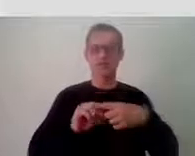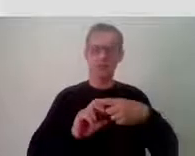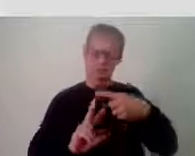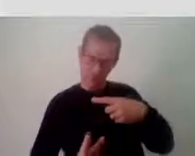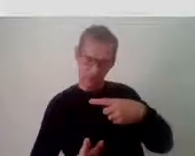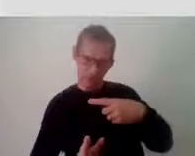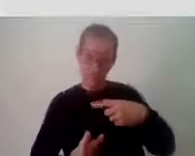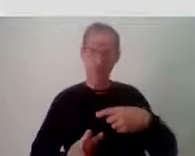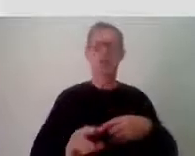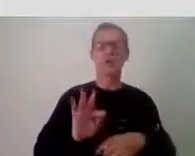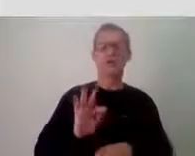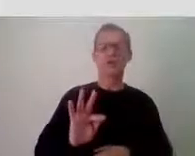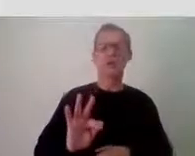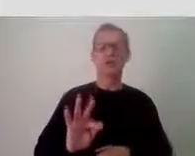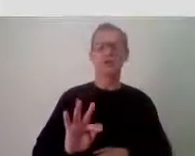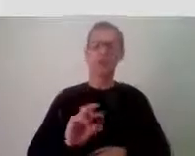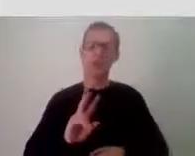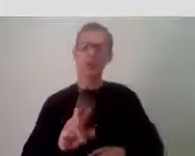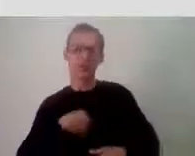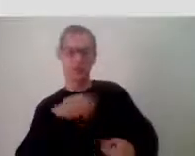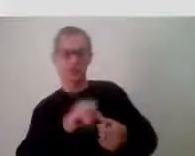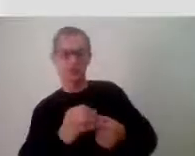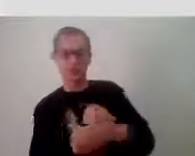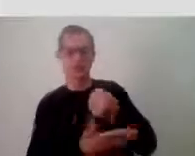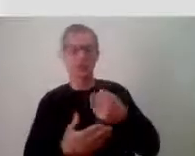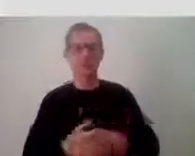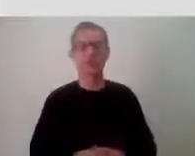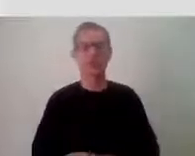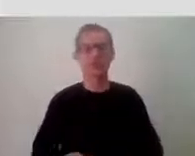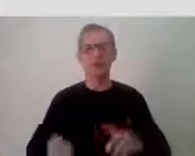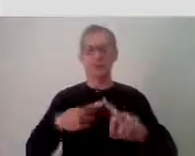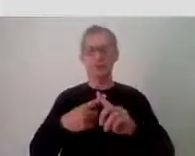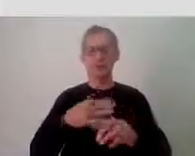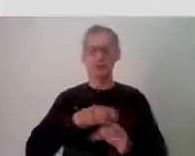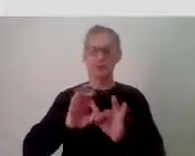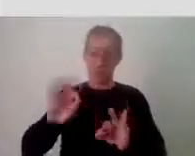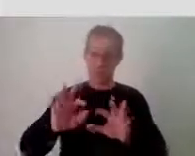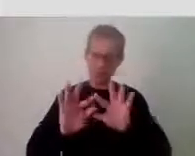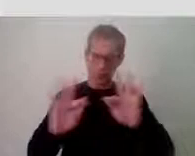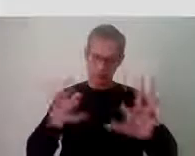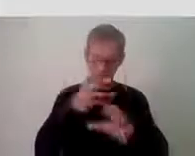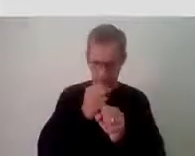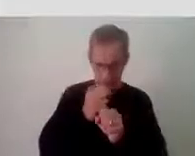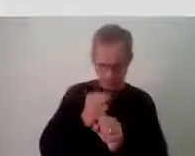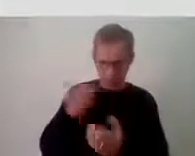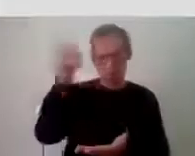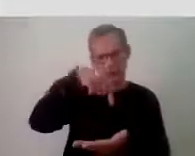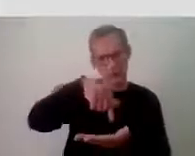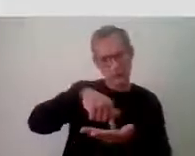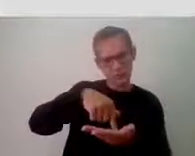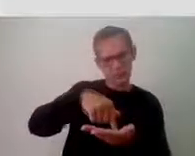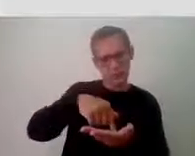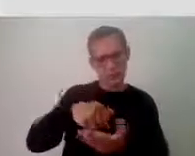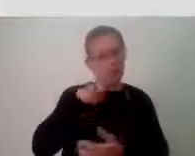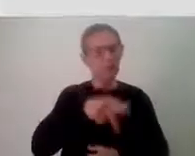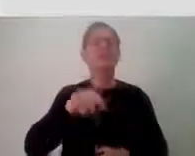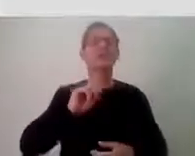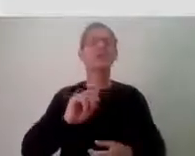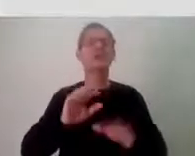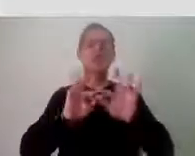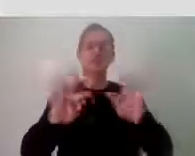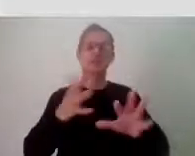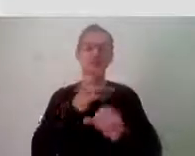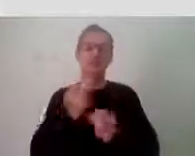2. Quando eu faço isso, ó, base vezes a minha altura, que é a função calculada no ponto. Ô, professora, o que é essa